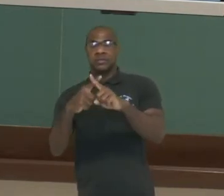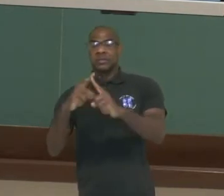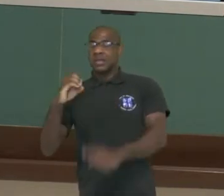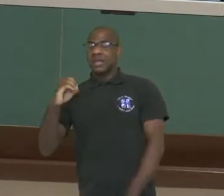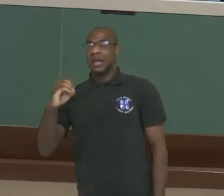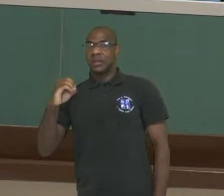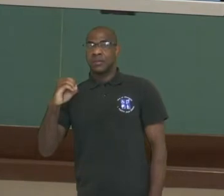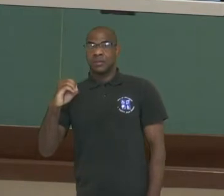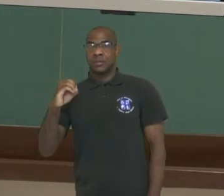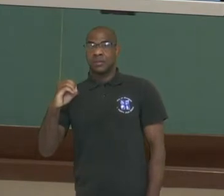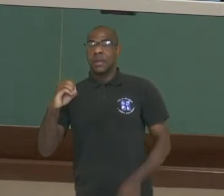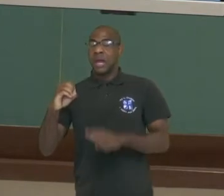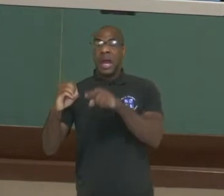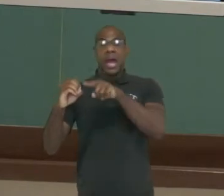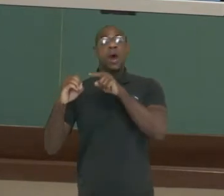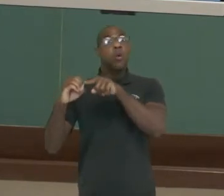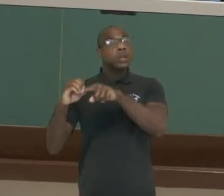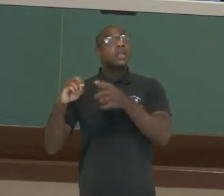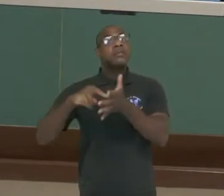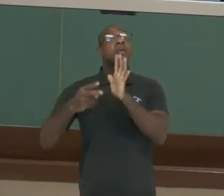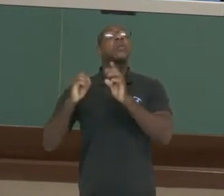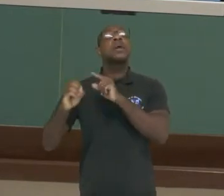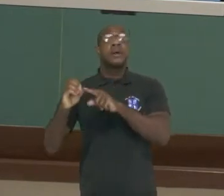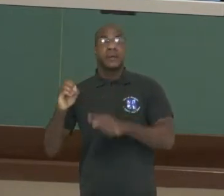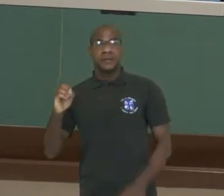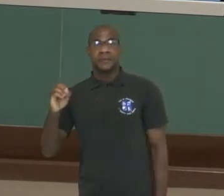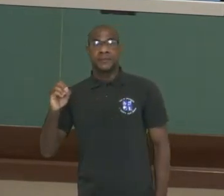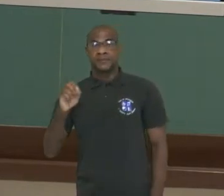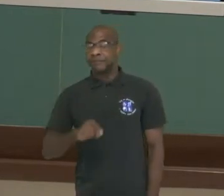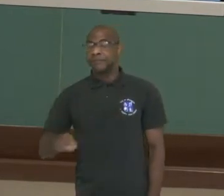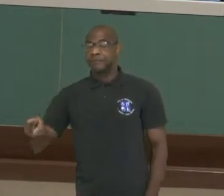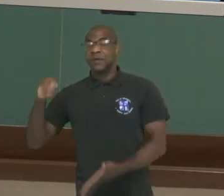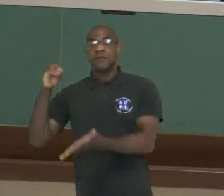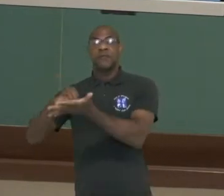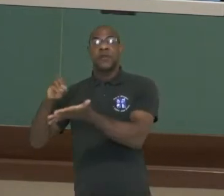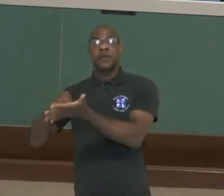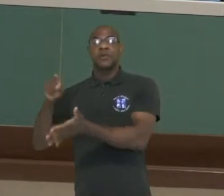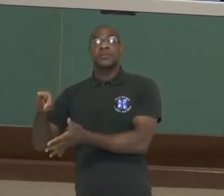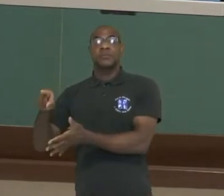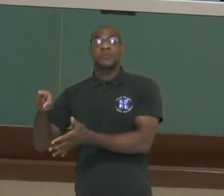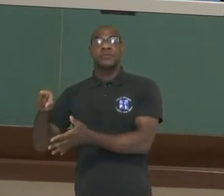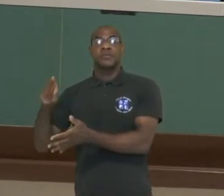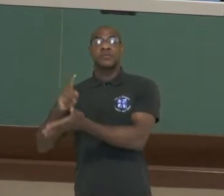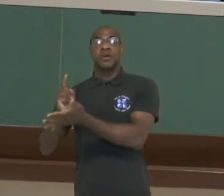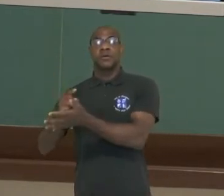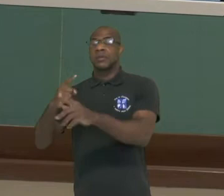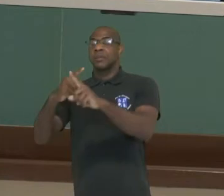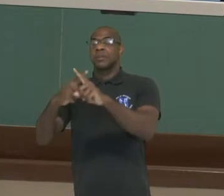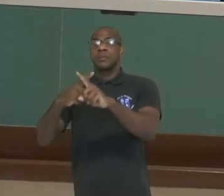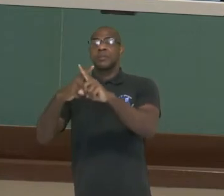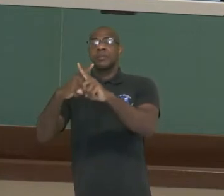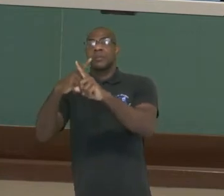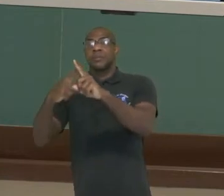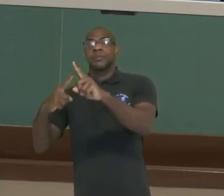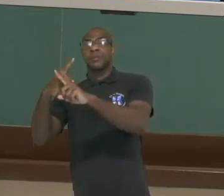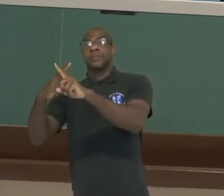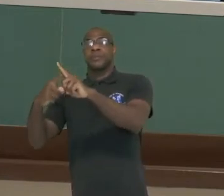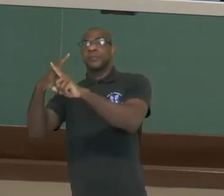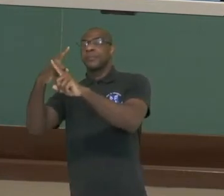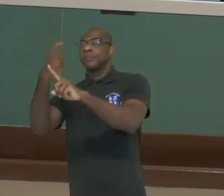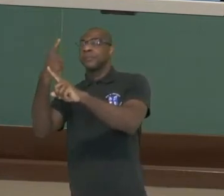45x0. Este 0 significa que não tem este outro cromossomo, que seria o parzinho